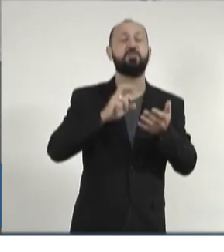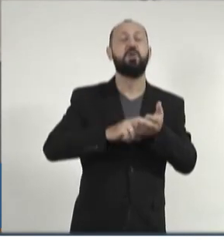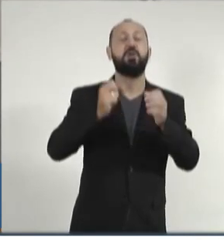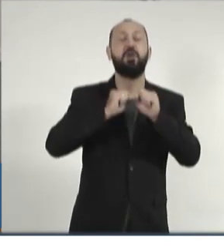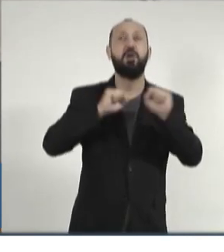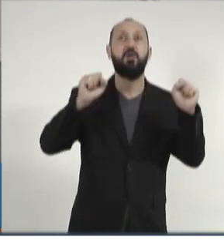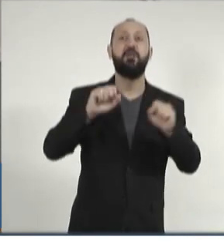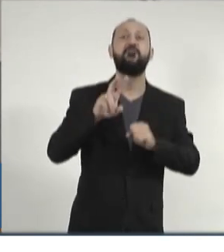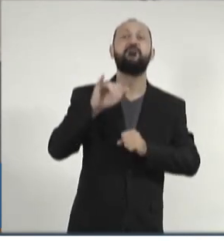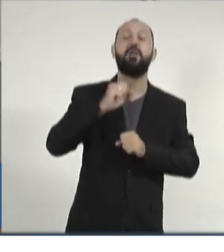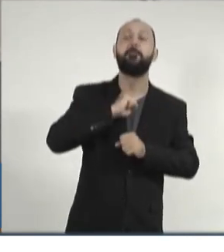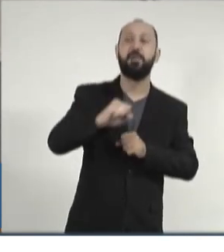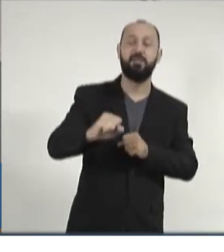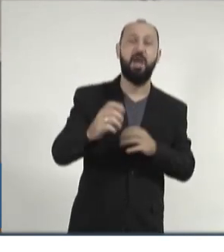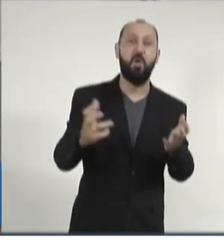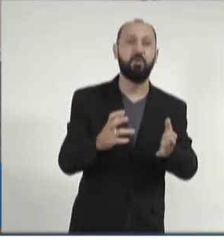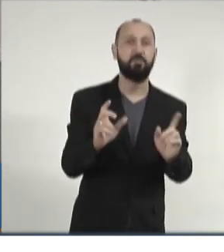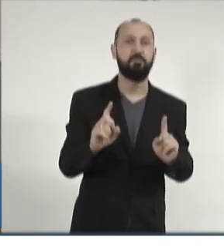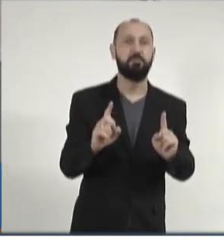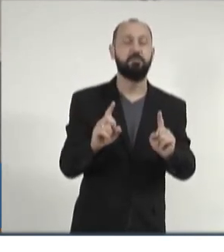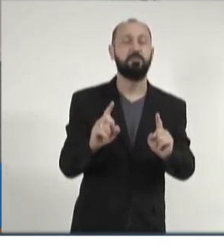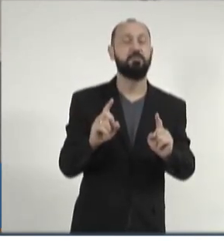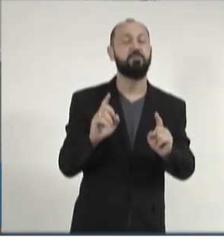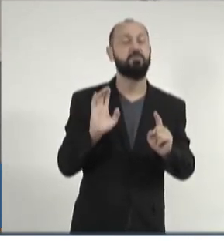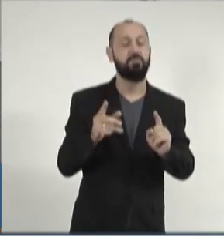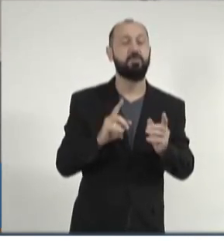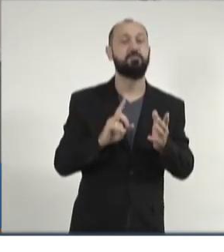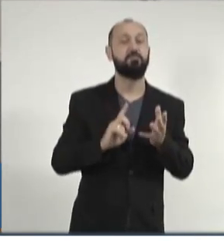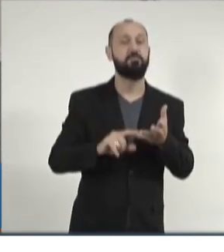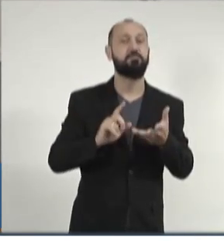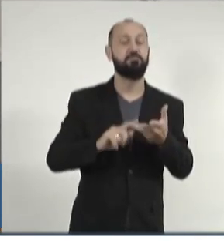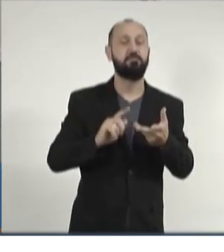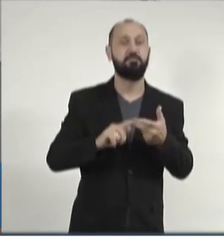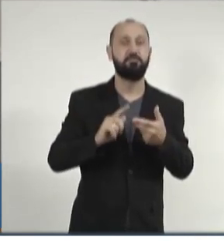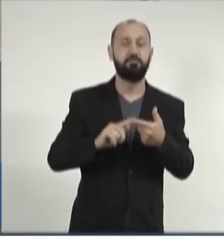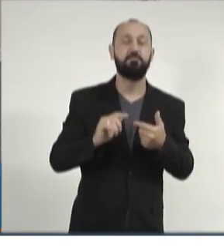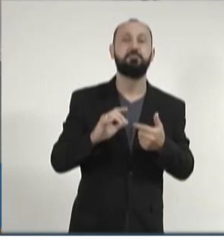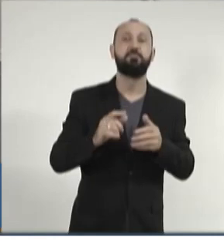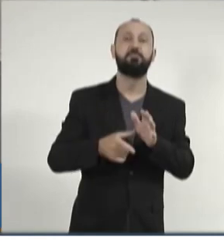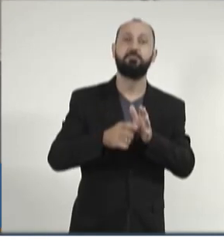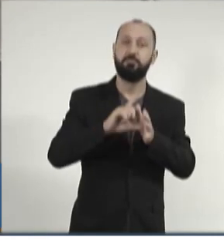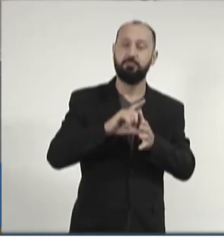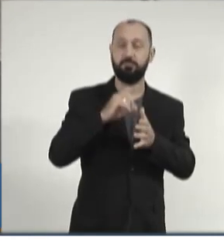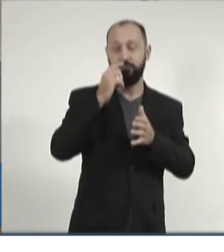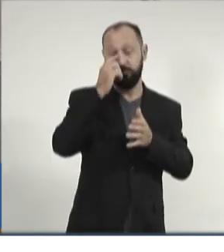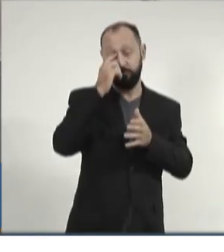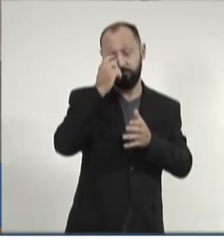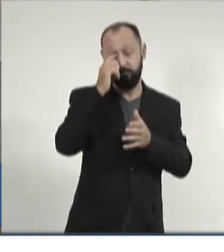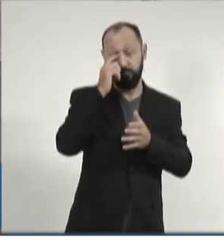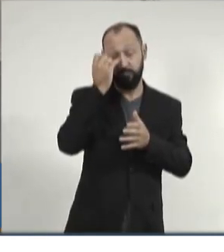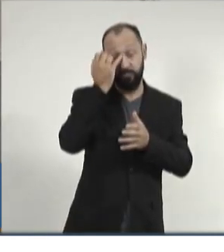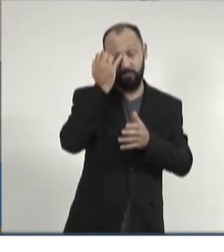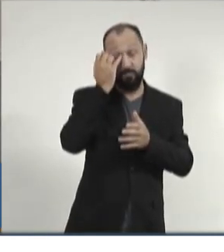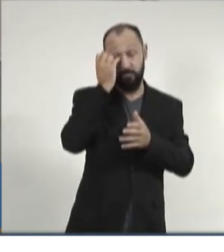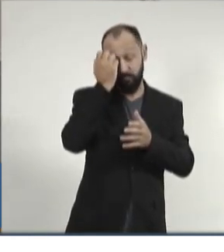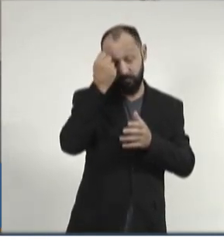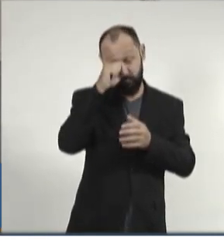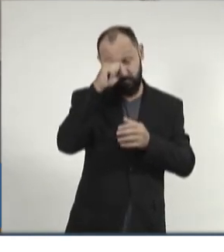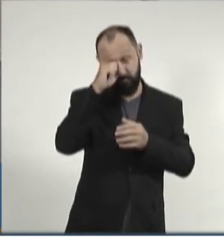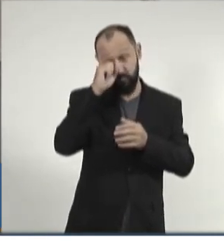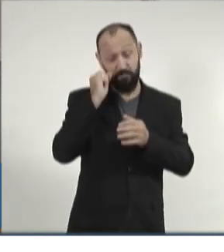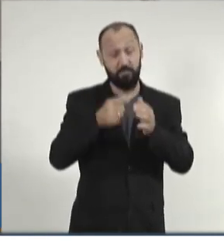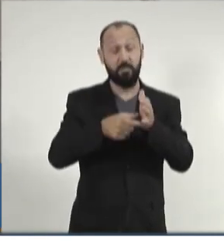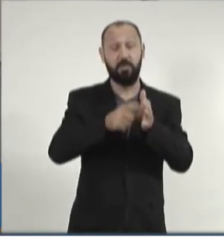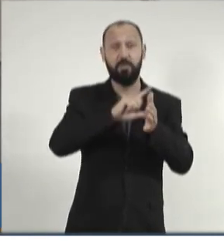manhã e diz que vai matar a companheira. Essa mulher que perdeu sua vida ou que teve uma tentativa de feminicídio, antes